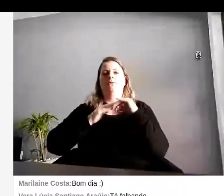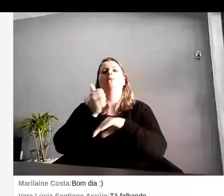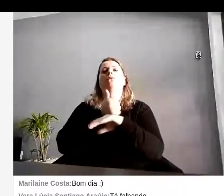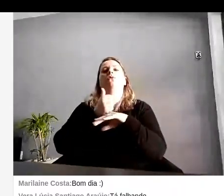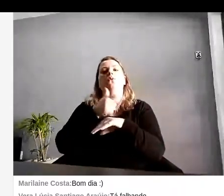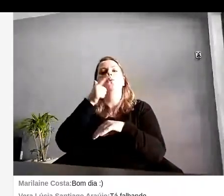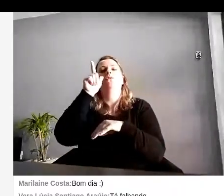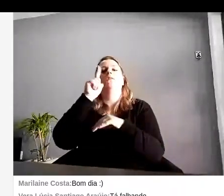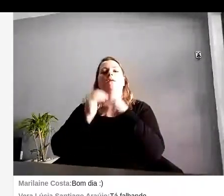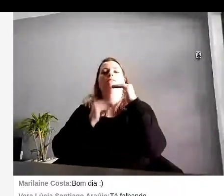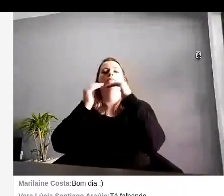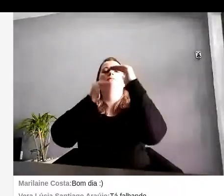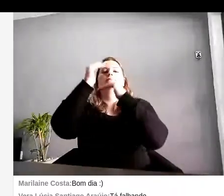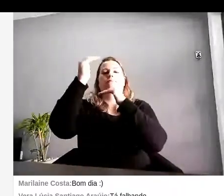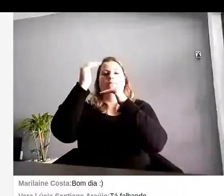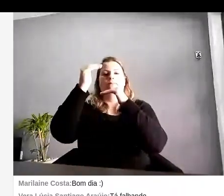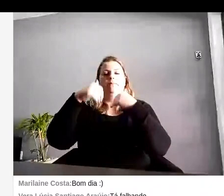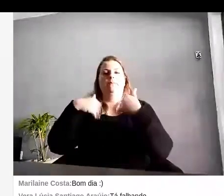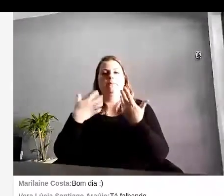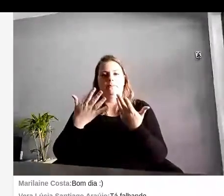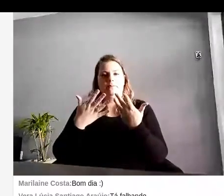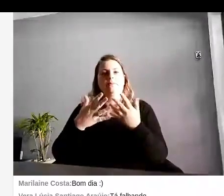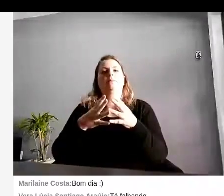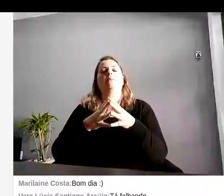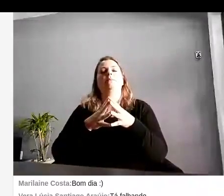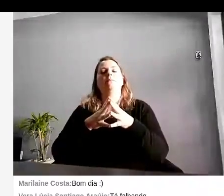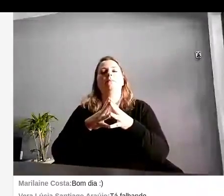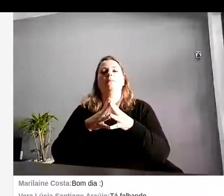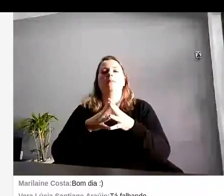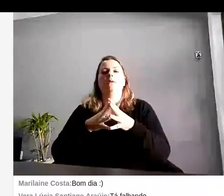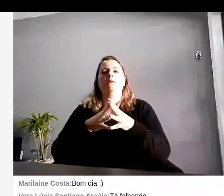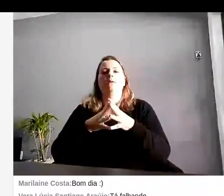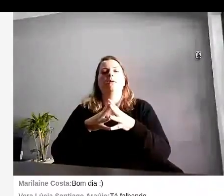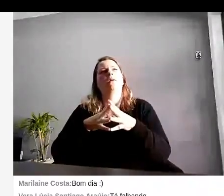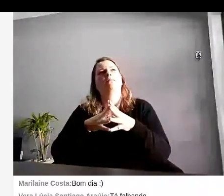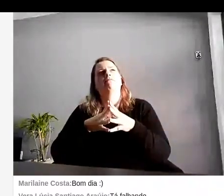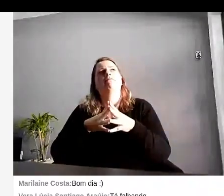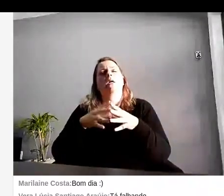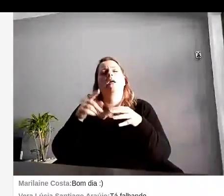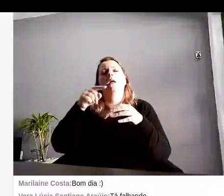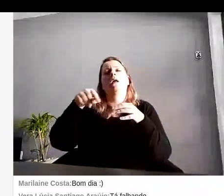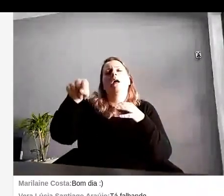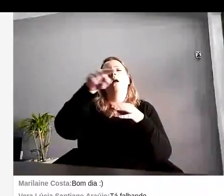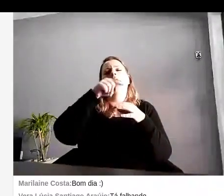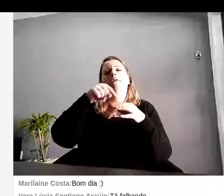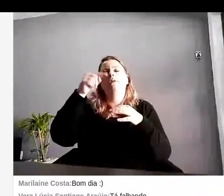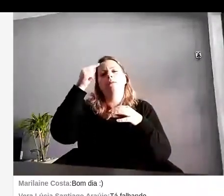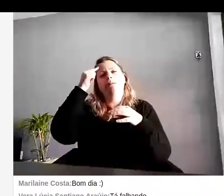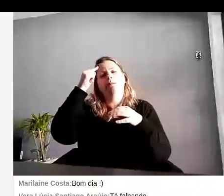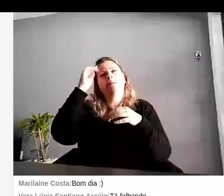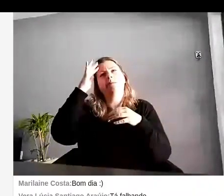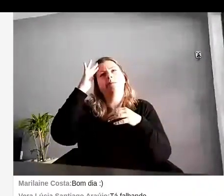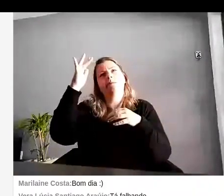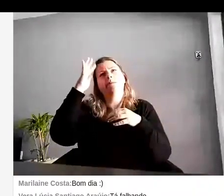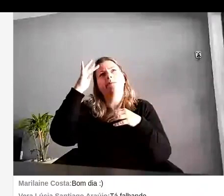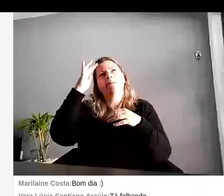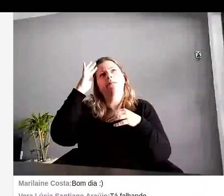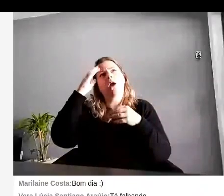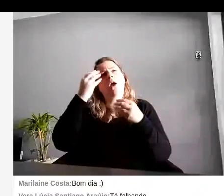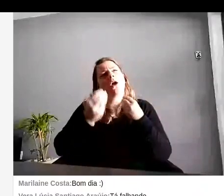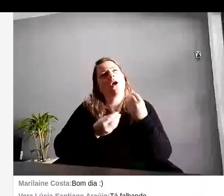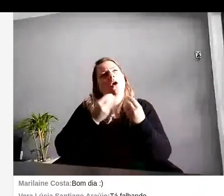Aí vocês podem se perguntar como um audiodescritor consultor, que é uma pessoa cega